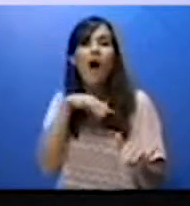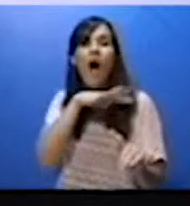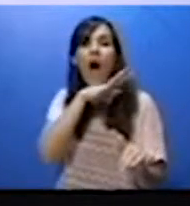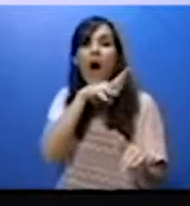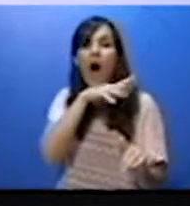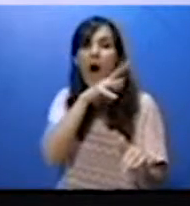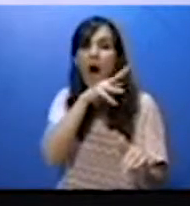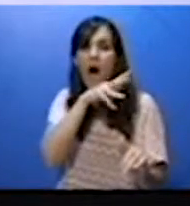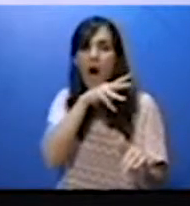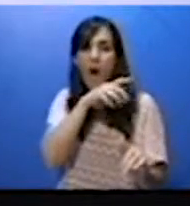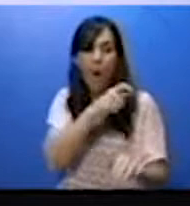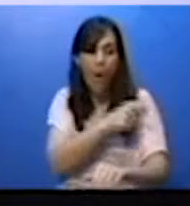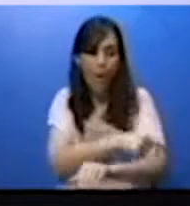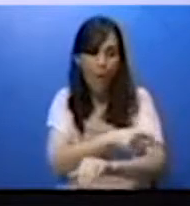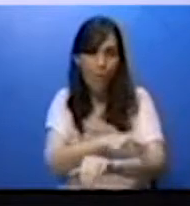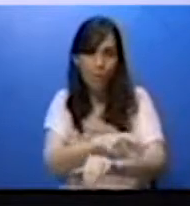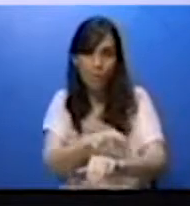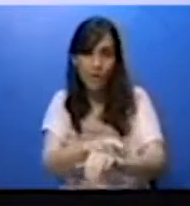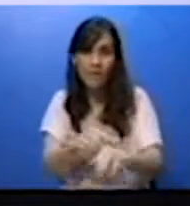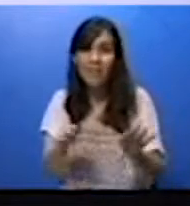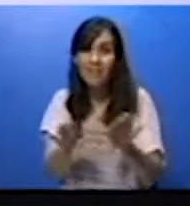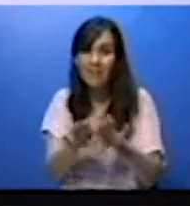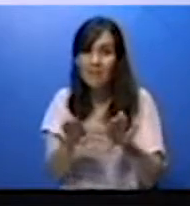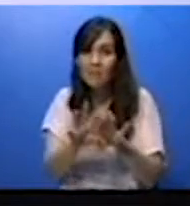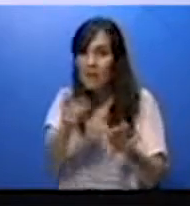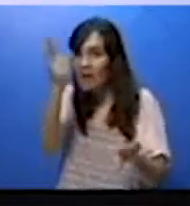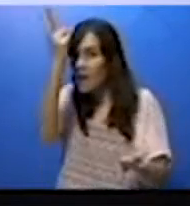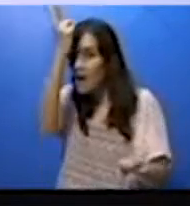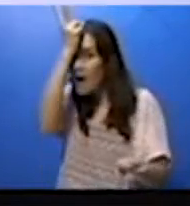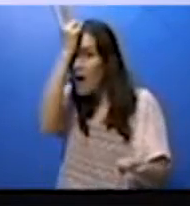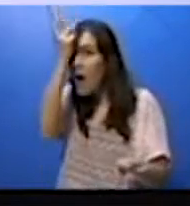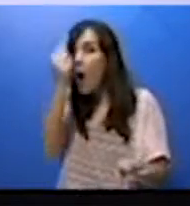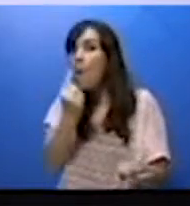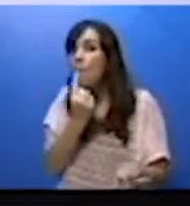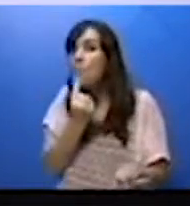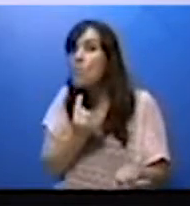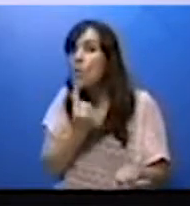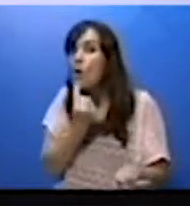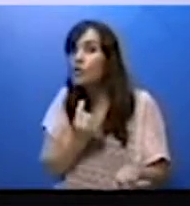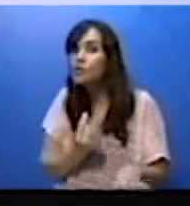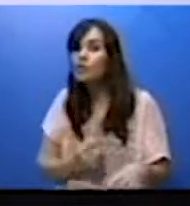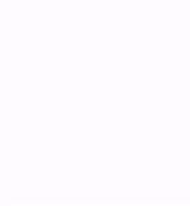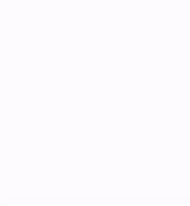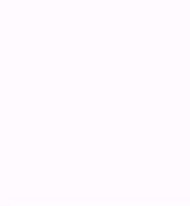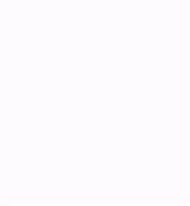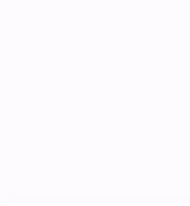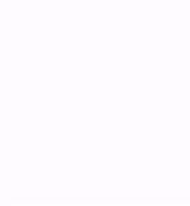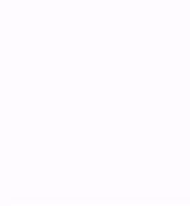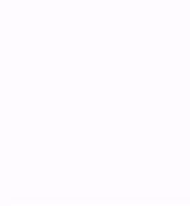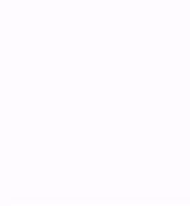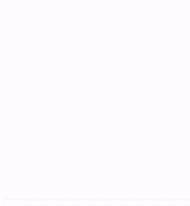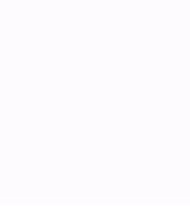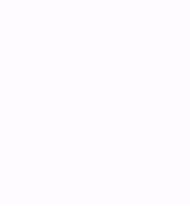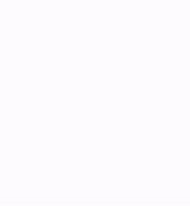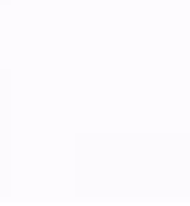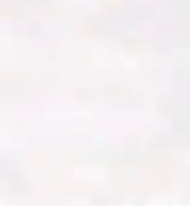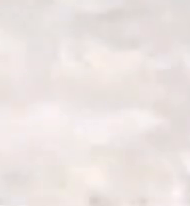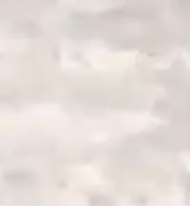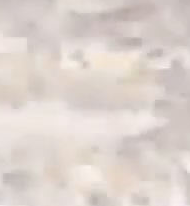bode tá e aqui nós vamos sugerir um vídeo vamos lá